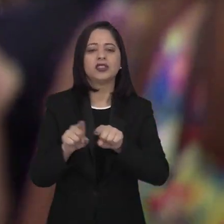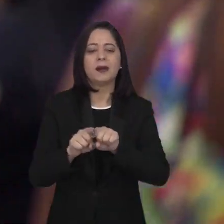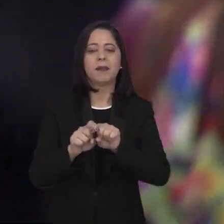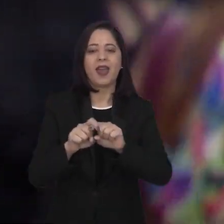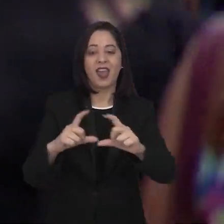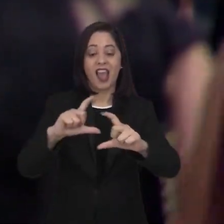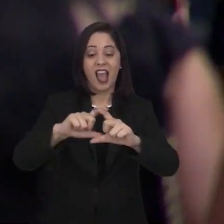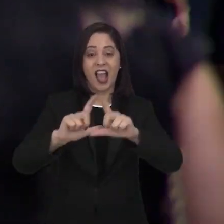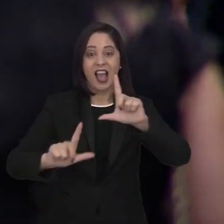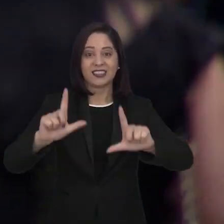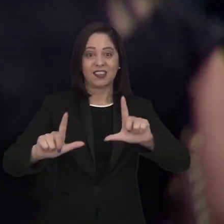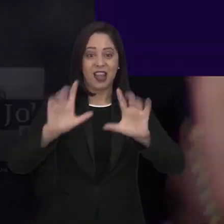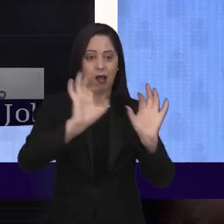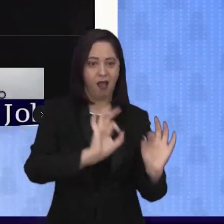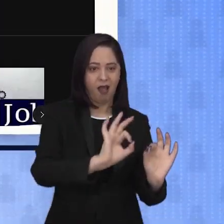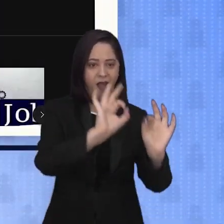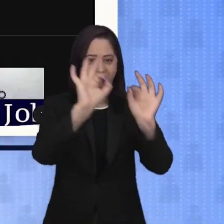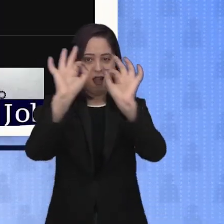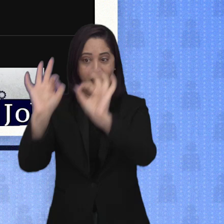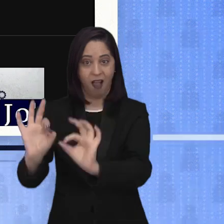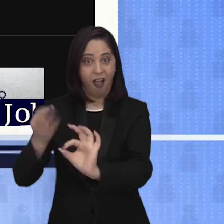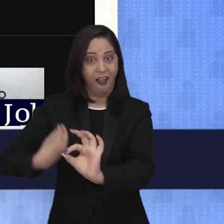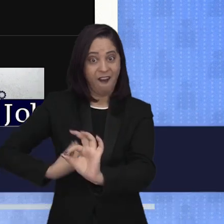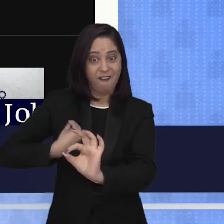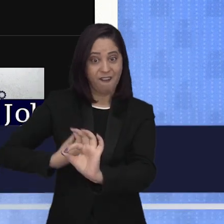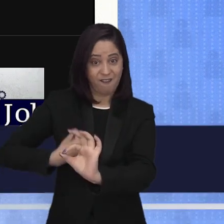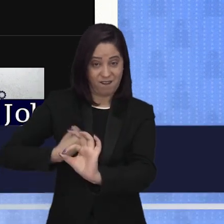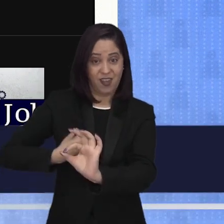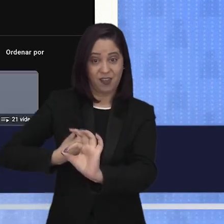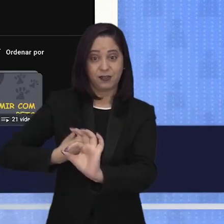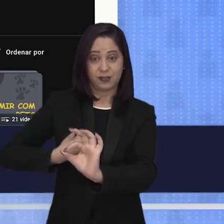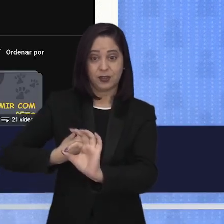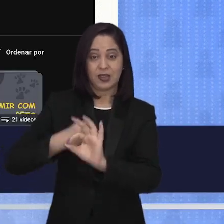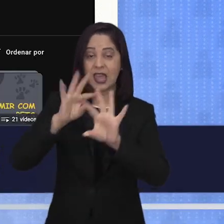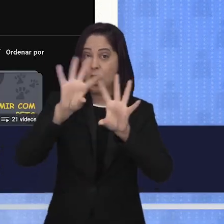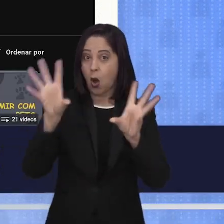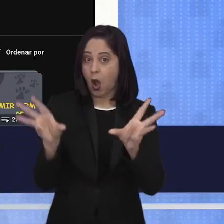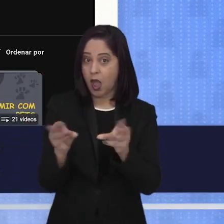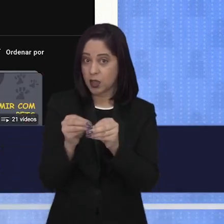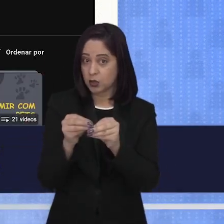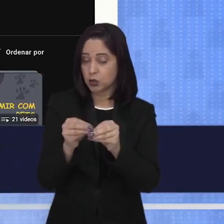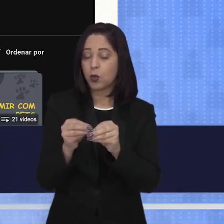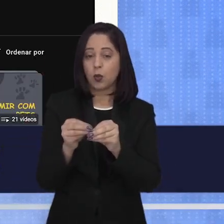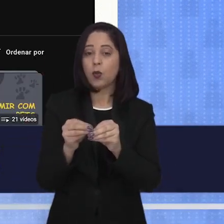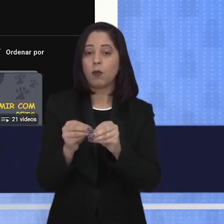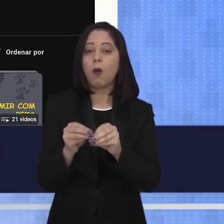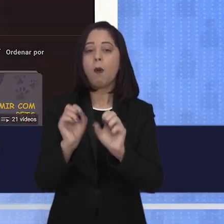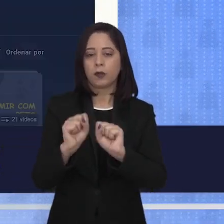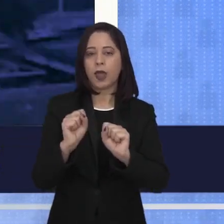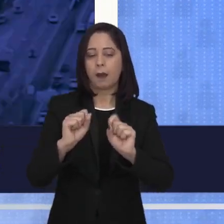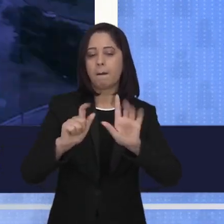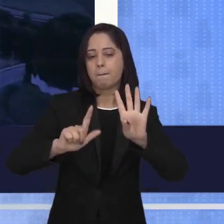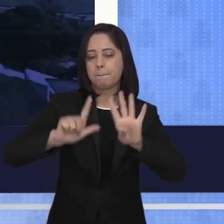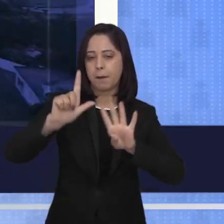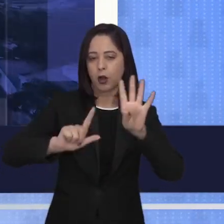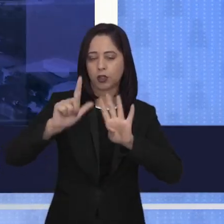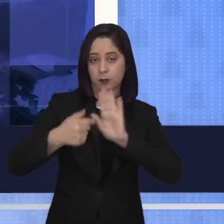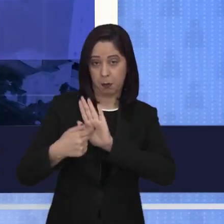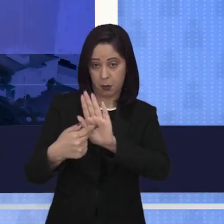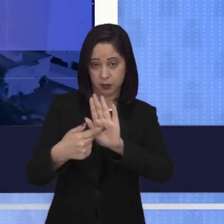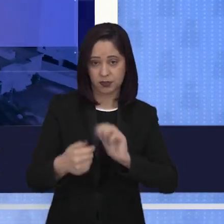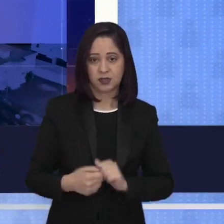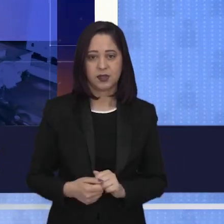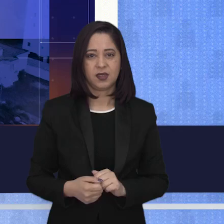pode contribuir para a democracia. As sessões plenárias são transmitidas ao vivo pela TV Câmara e o resumo dos